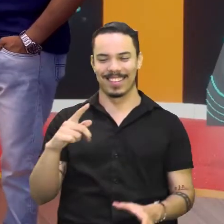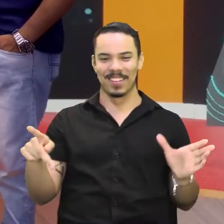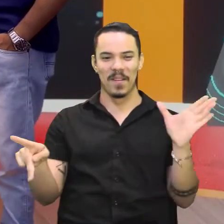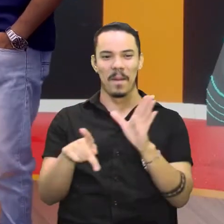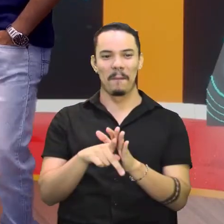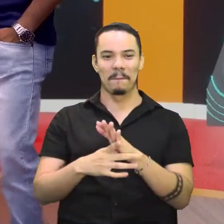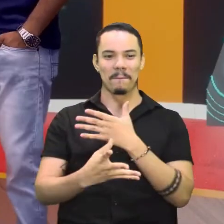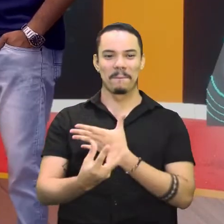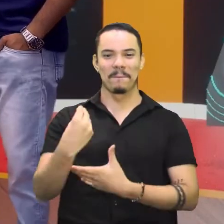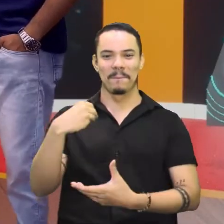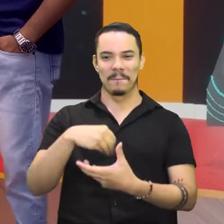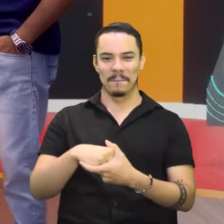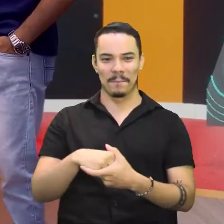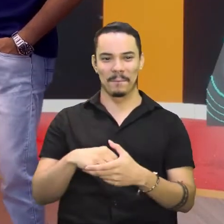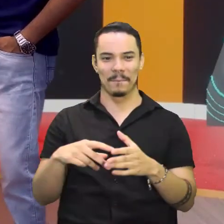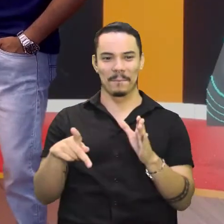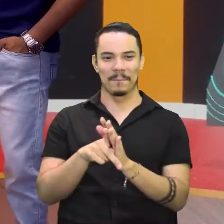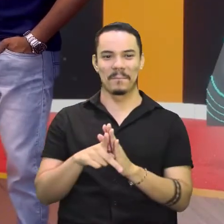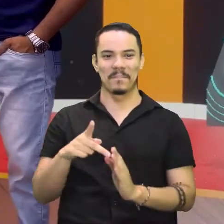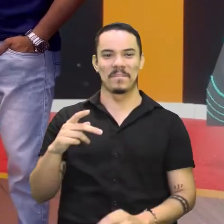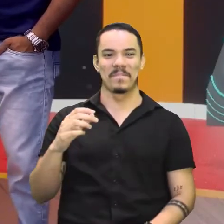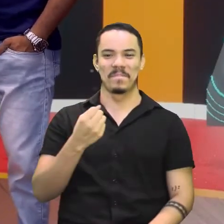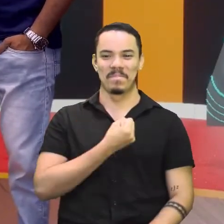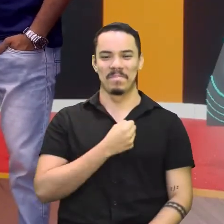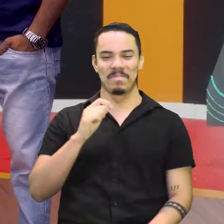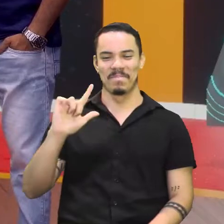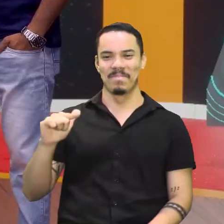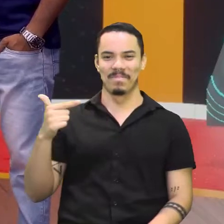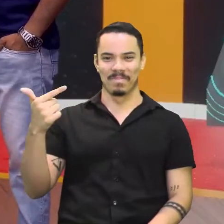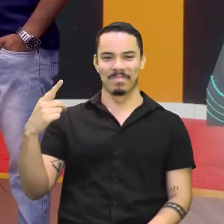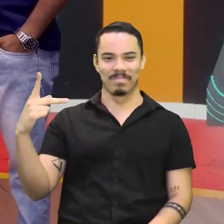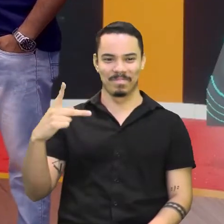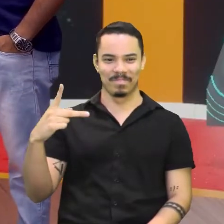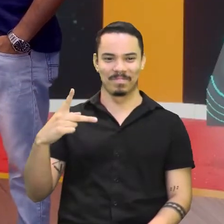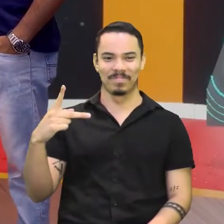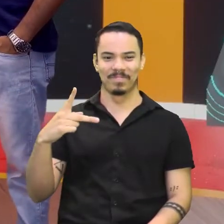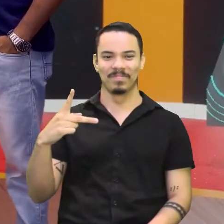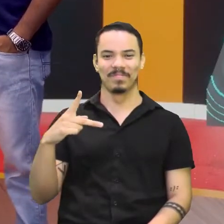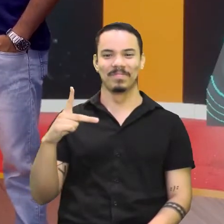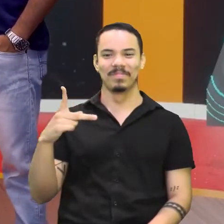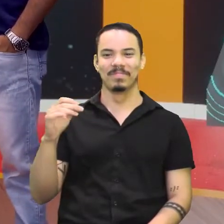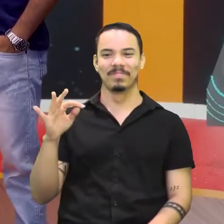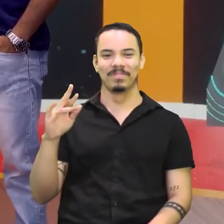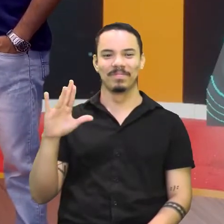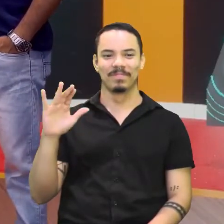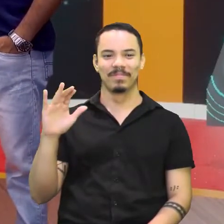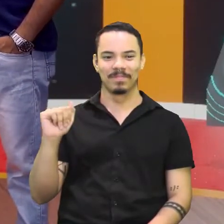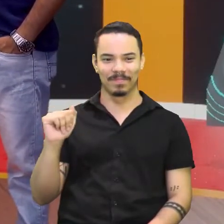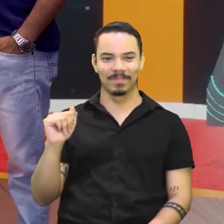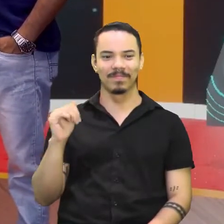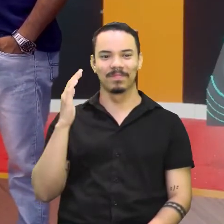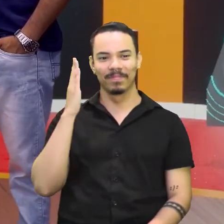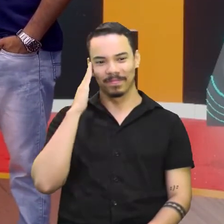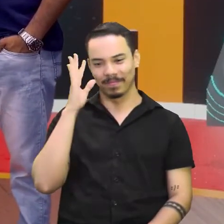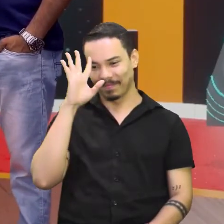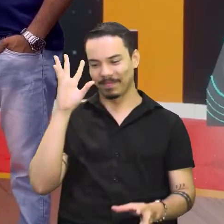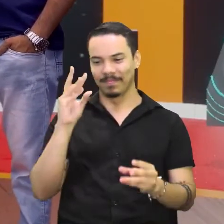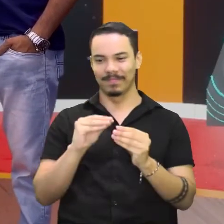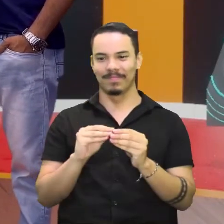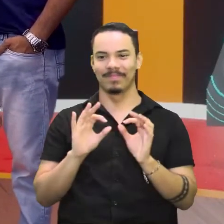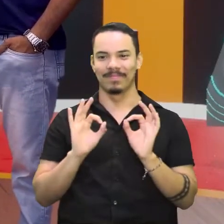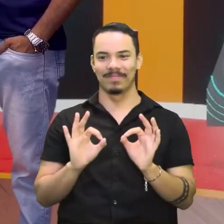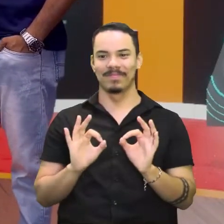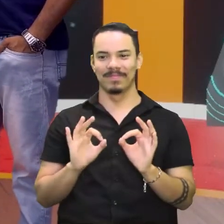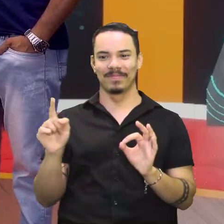propriedades da potência, lembra? Que nem eu me aguento. Como é que é? Propriedade da potência, sim. Ela entrou